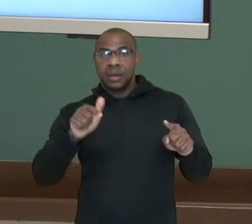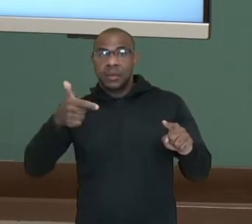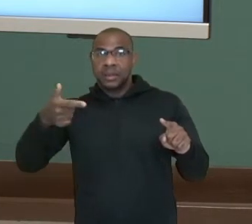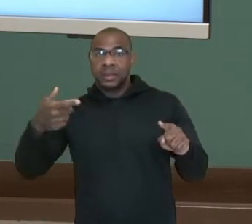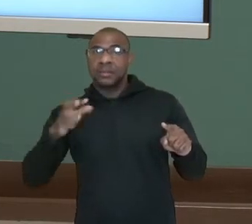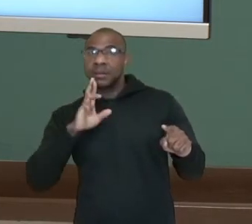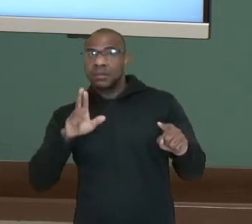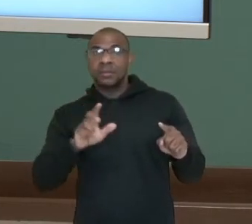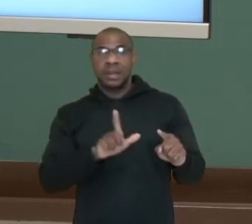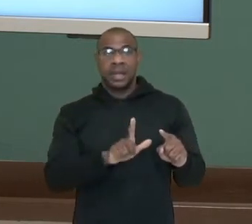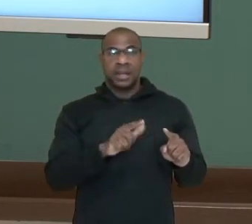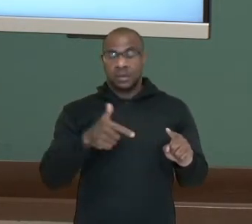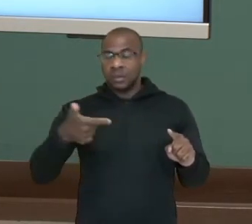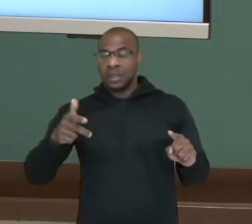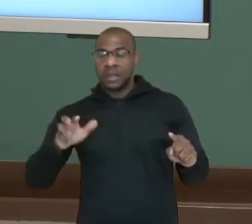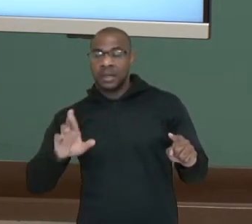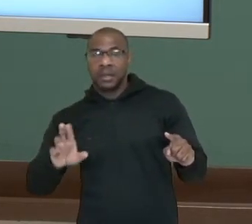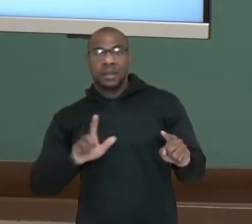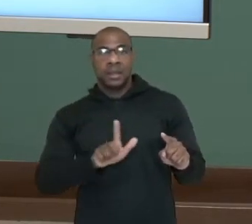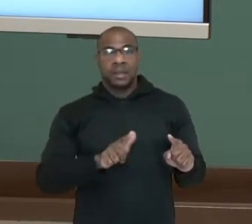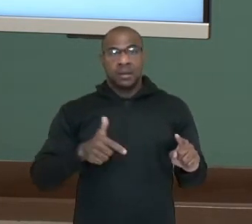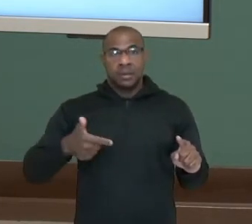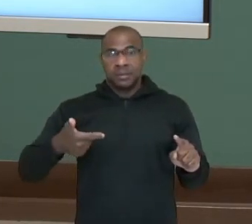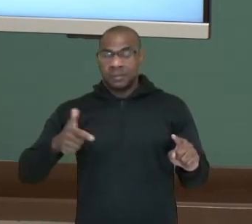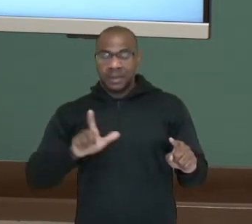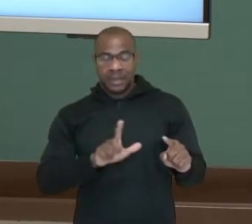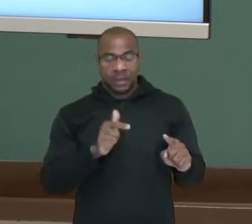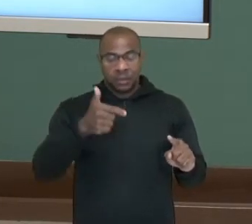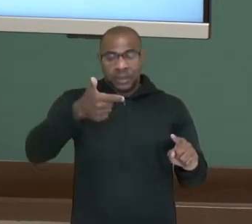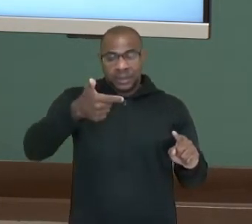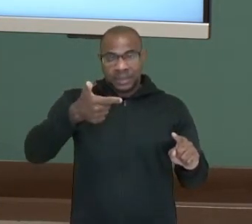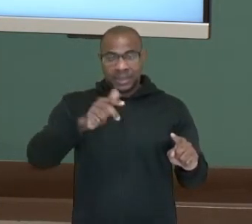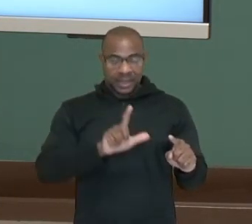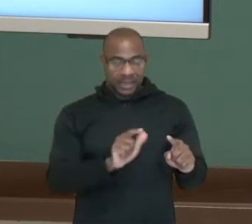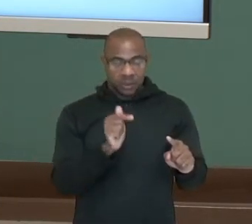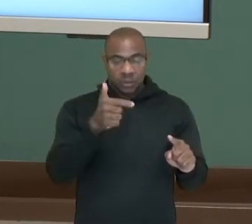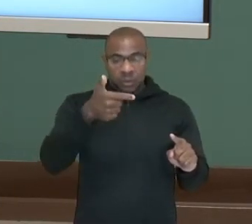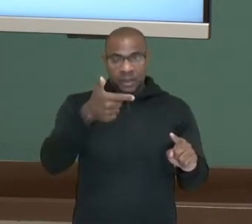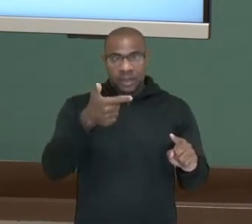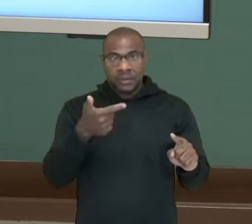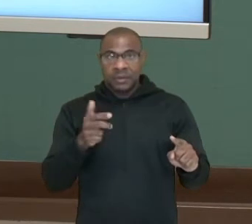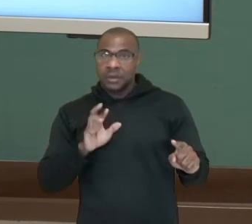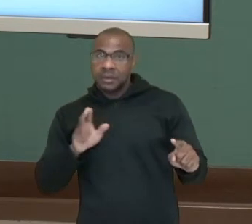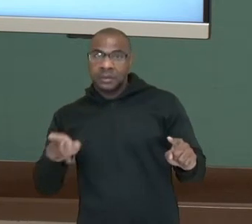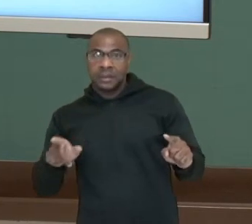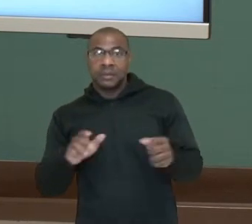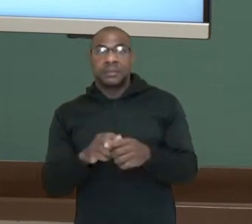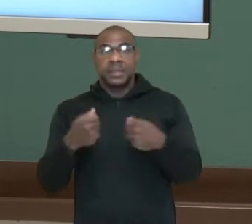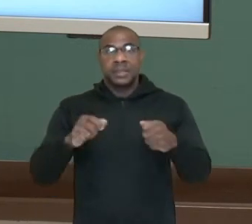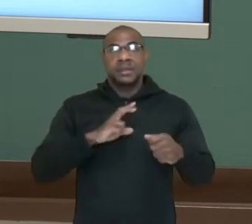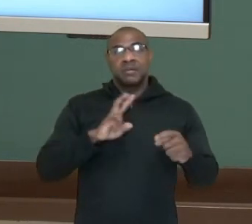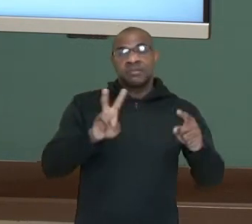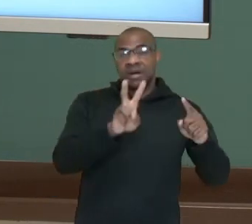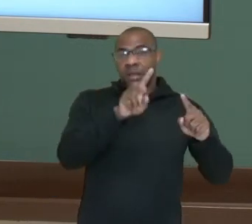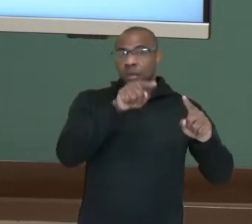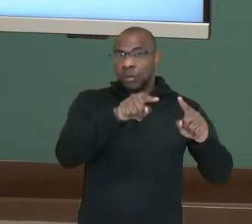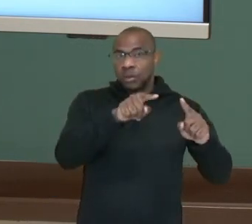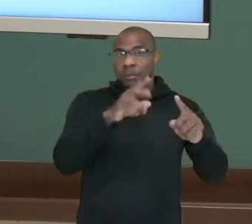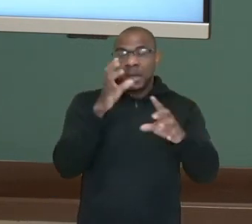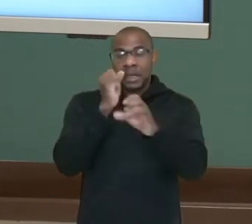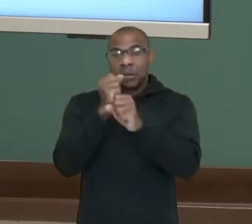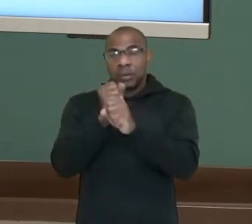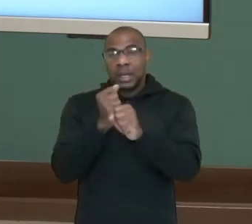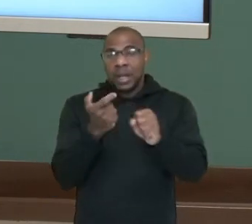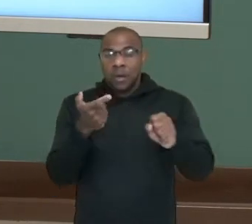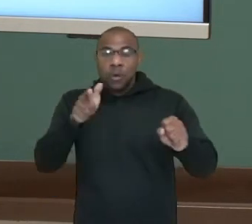resultado, L ao quadrado, resultado, L ao quadrado, resultado, certo? Então, eu preciso fornecer um valor, domínio, para calcular